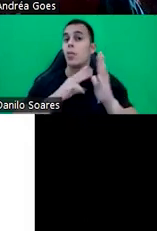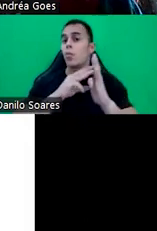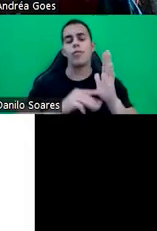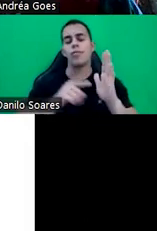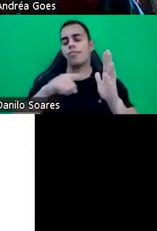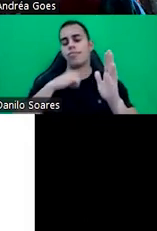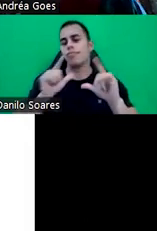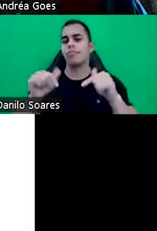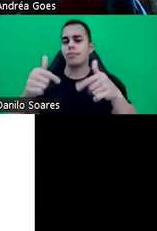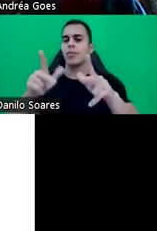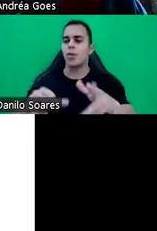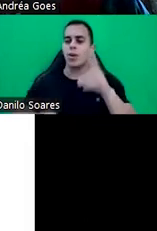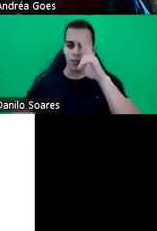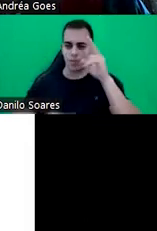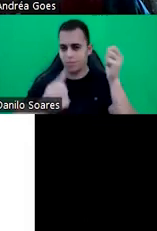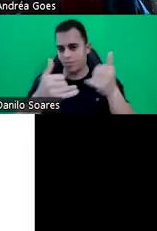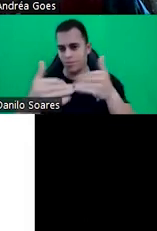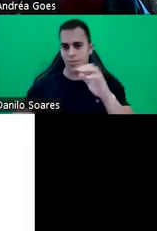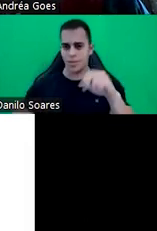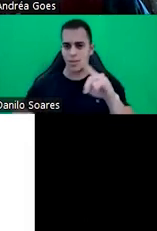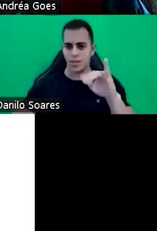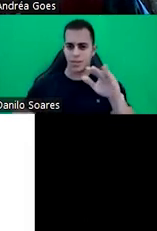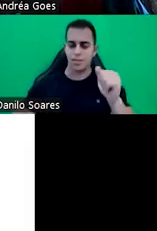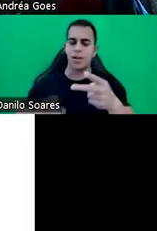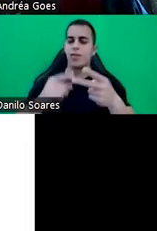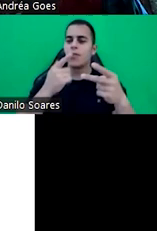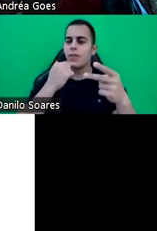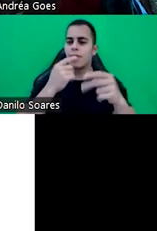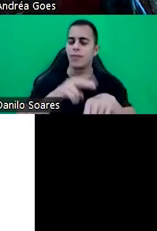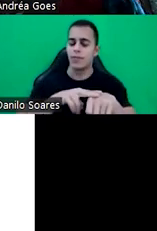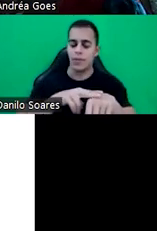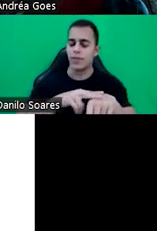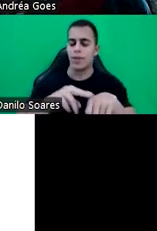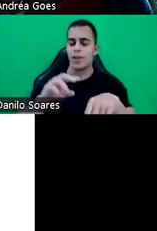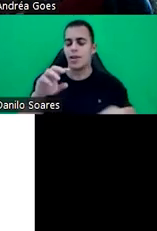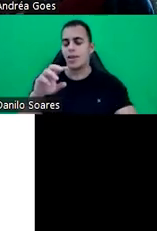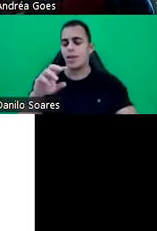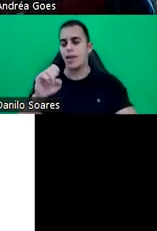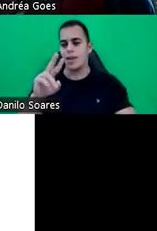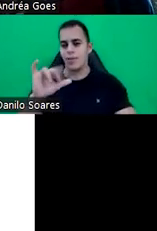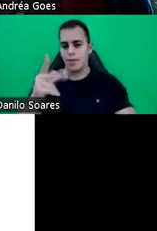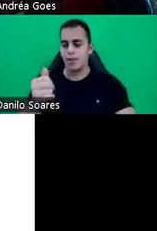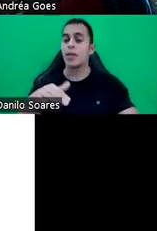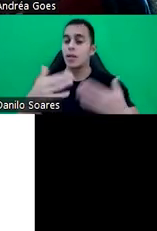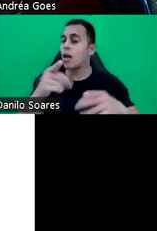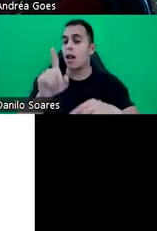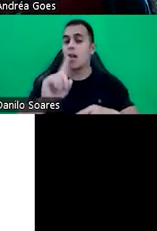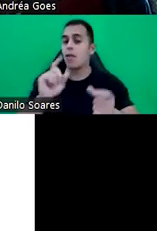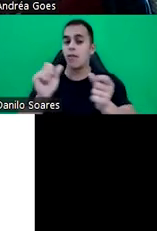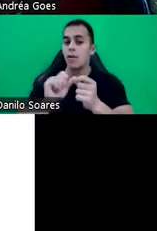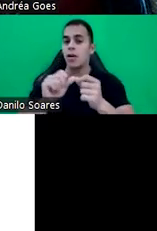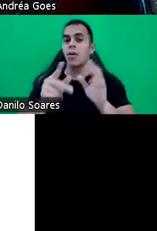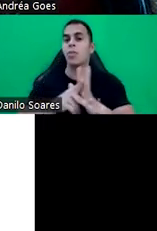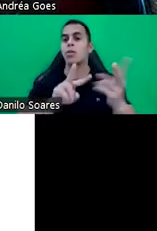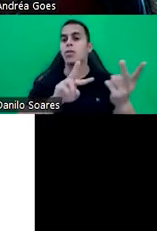nem lá a história da enzima da ervilha que eu acabei de contar. Então, a glicosiltransferase não exerce mais essa função de transferir.